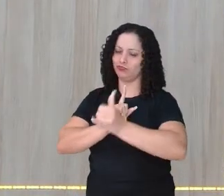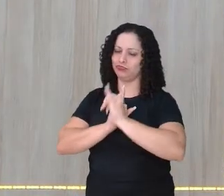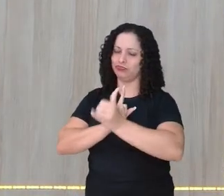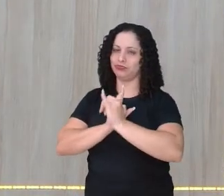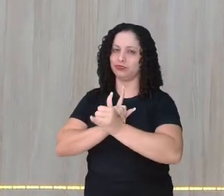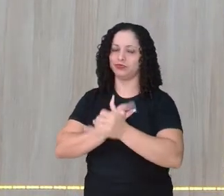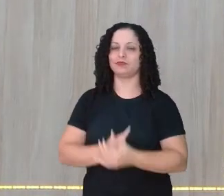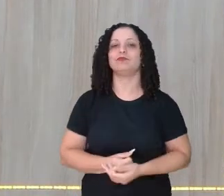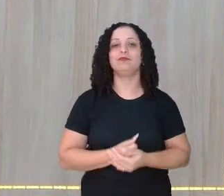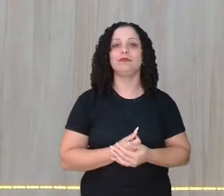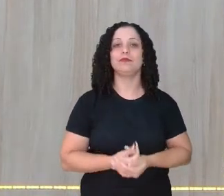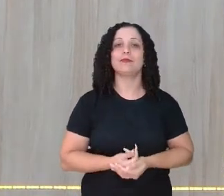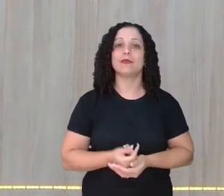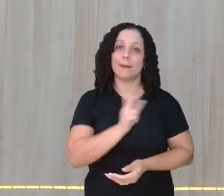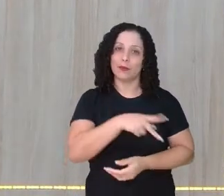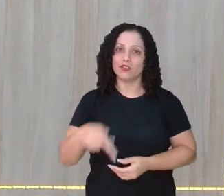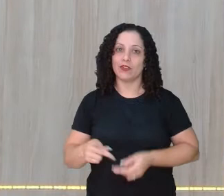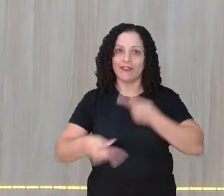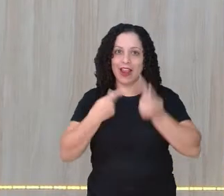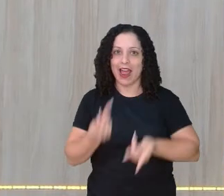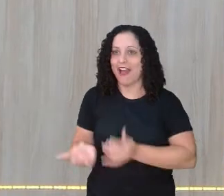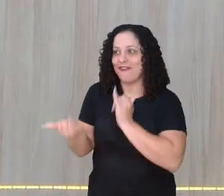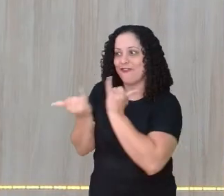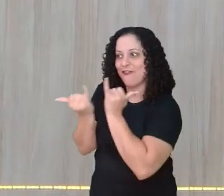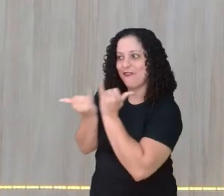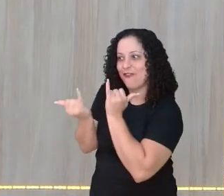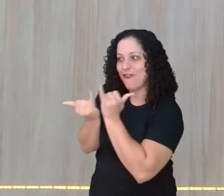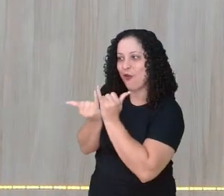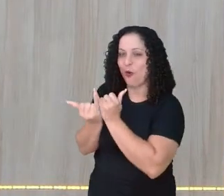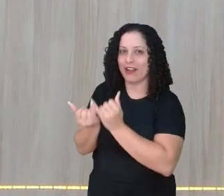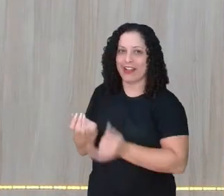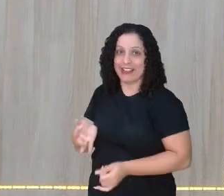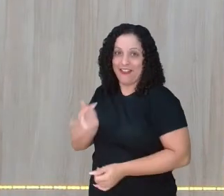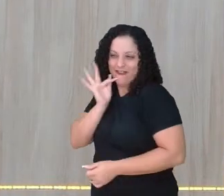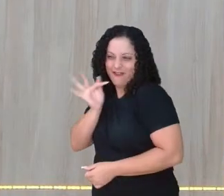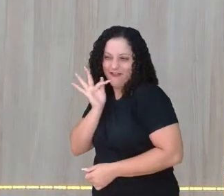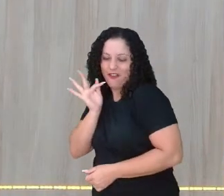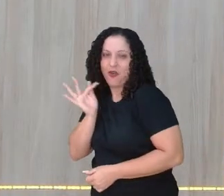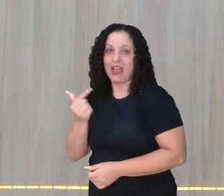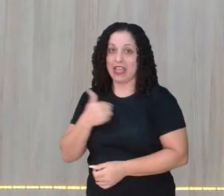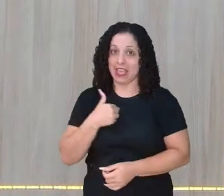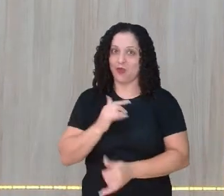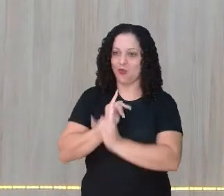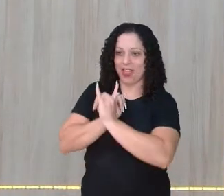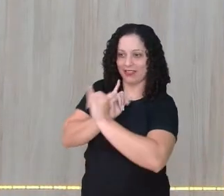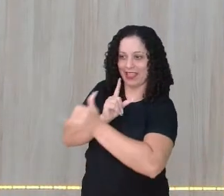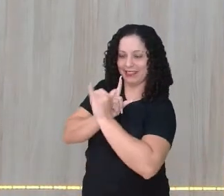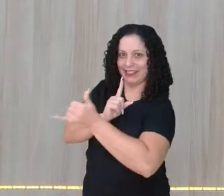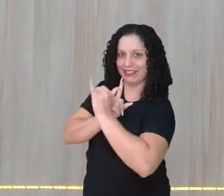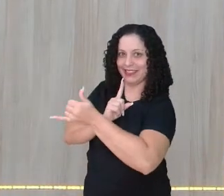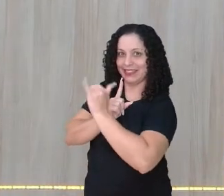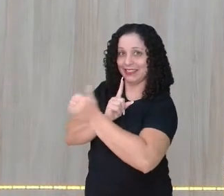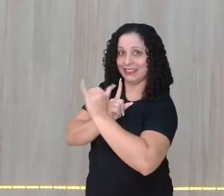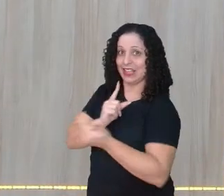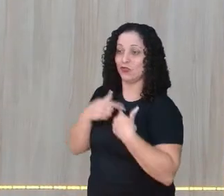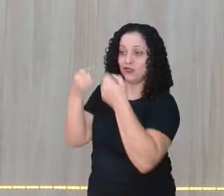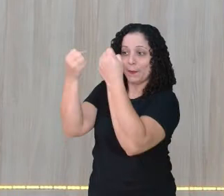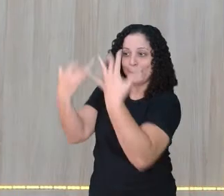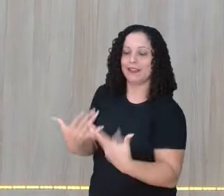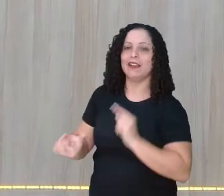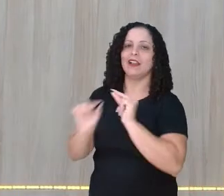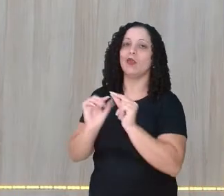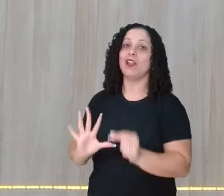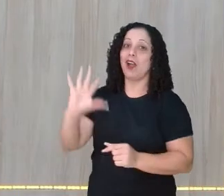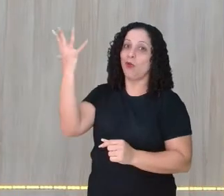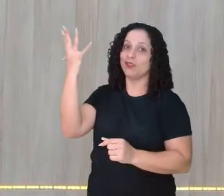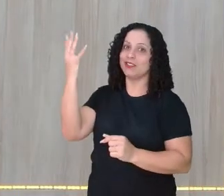professora Camila disse, naquela fofoca, a gente está narrando, então eu como narradora, que estou contando o que aconteceu